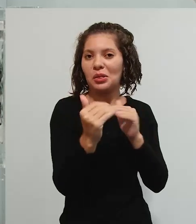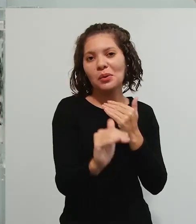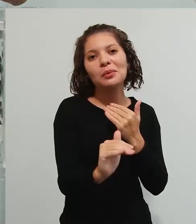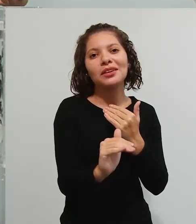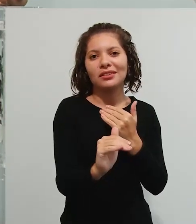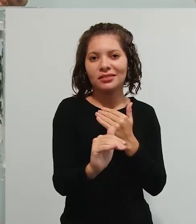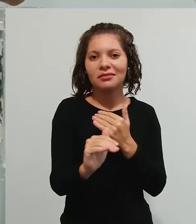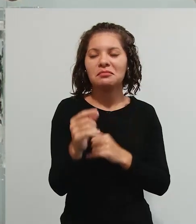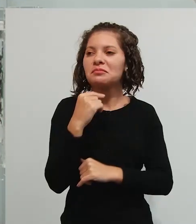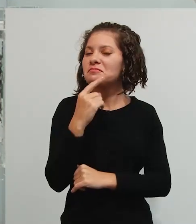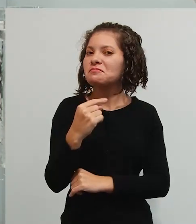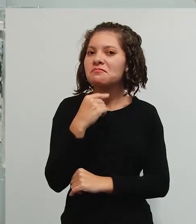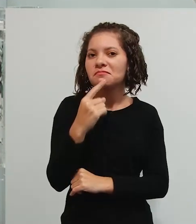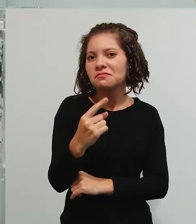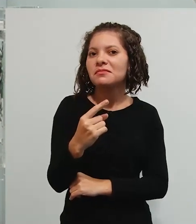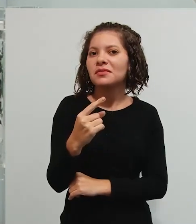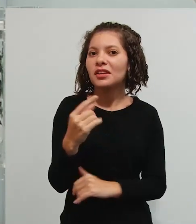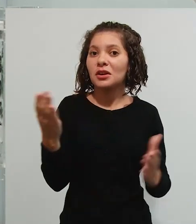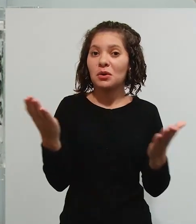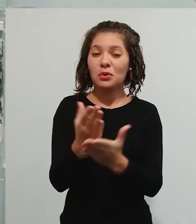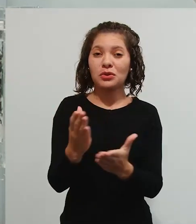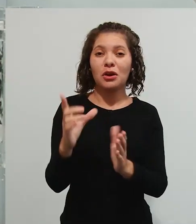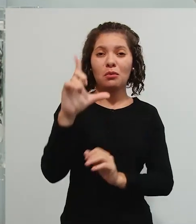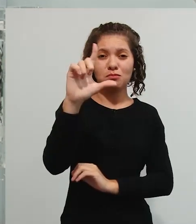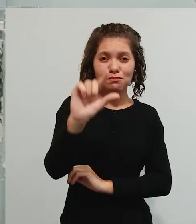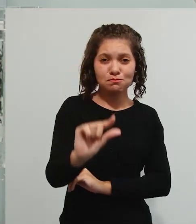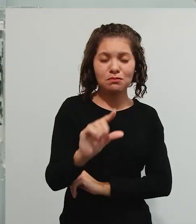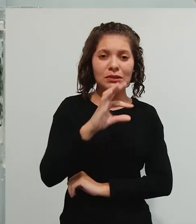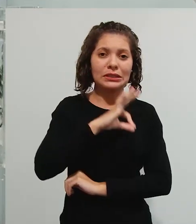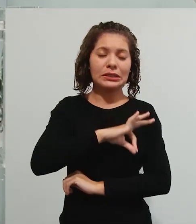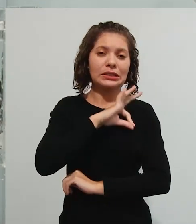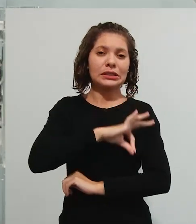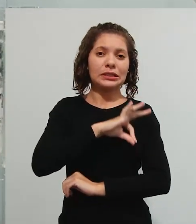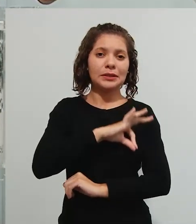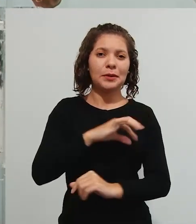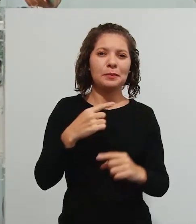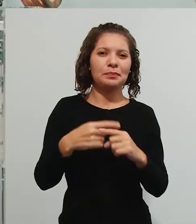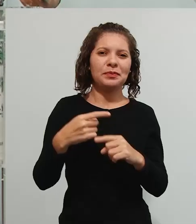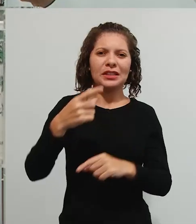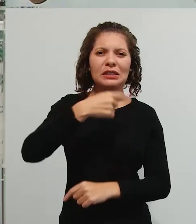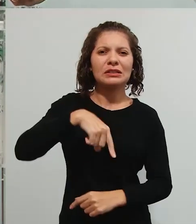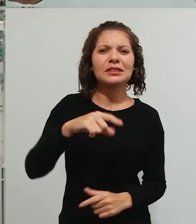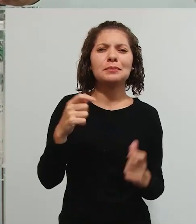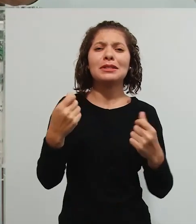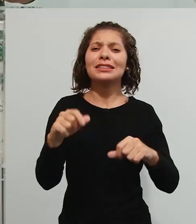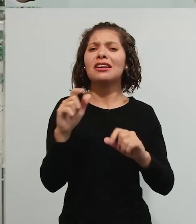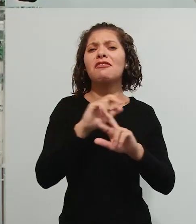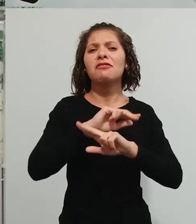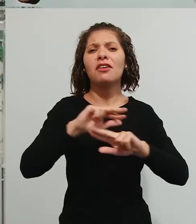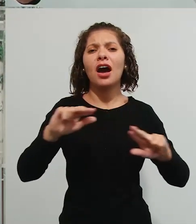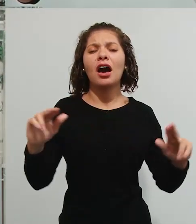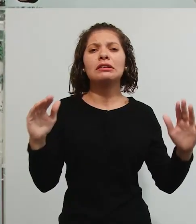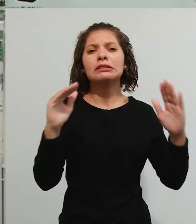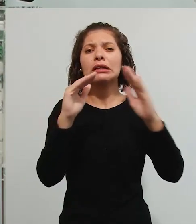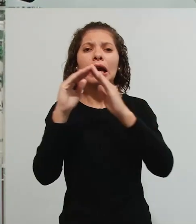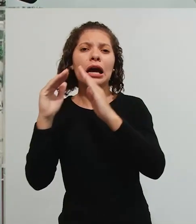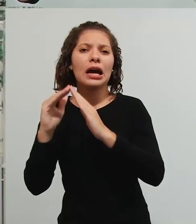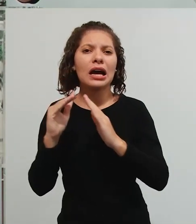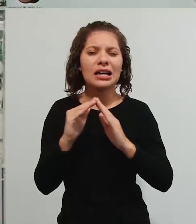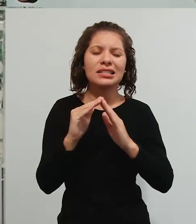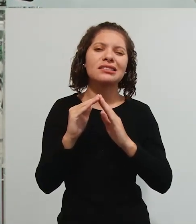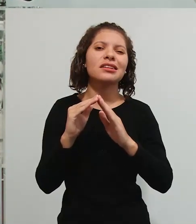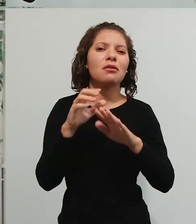receber um seguro-desemprego. Agora, se for um desemprego involuntário, ele vai receber lá o